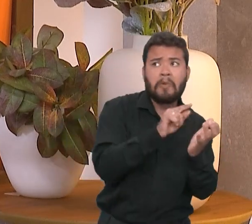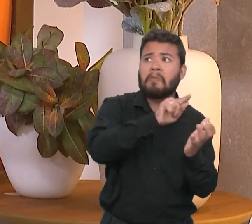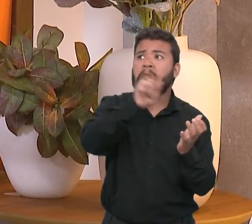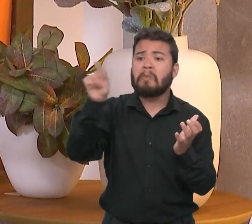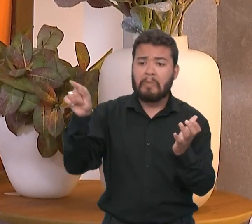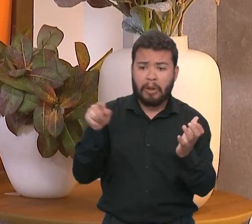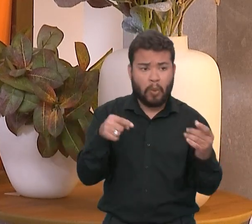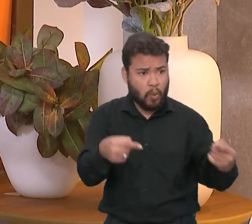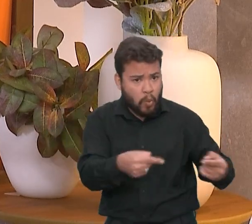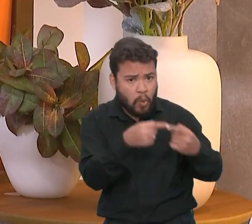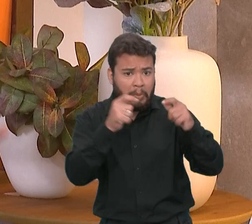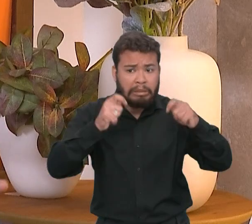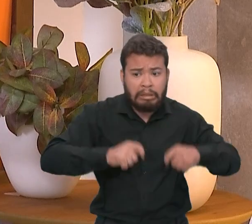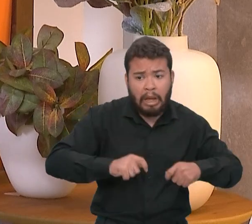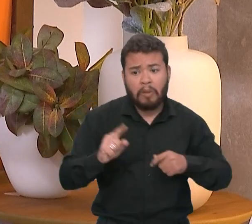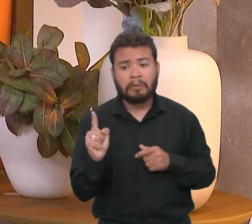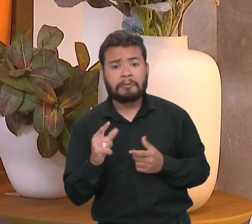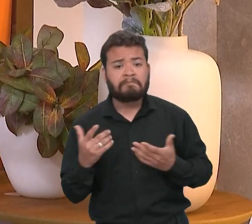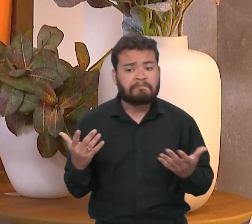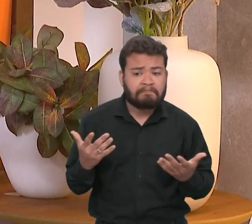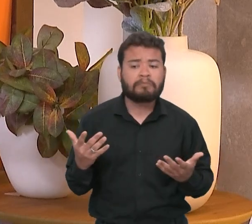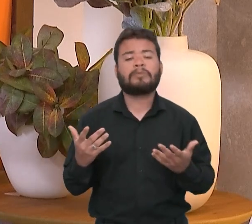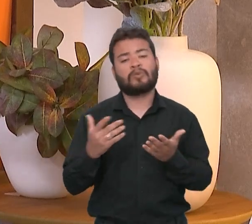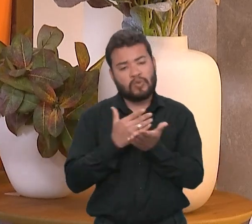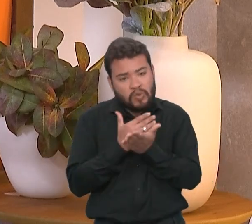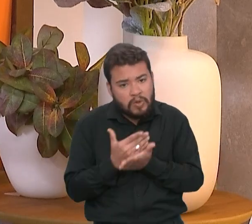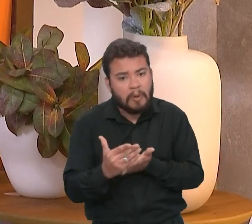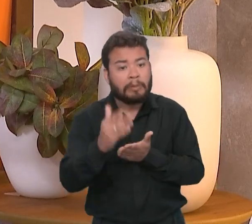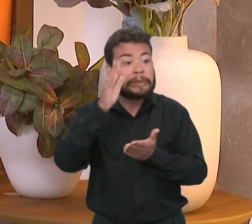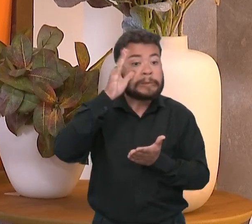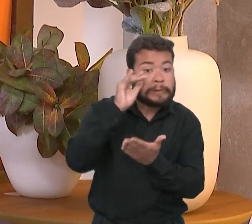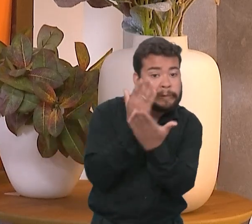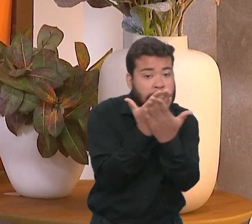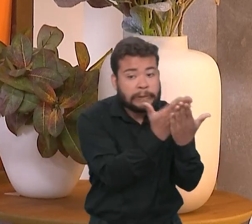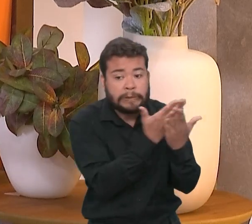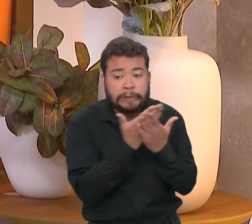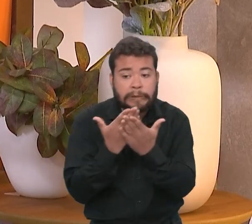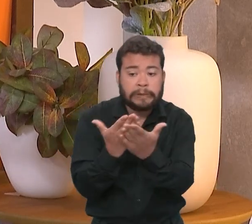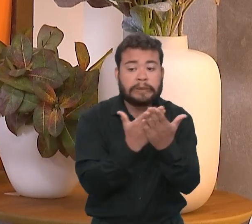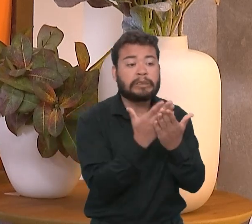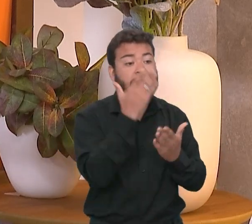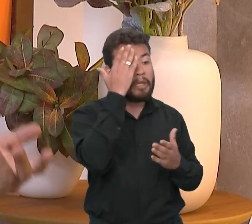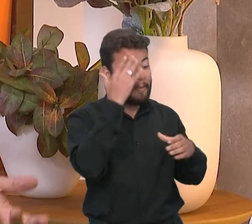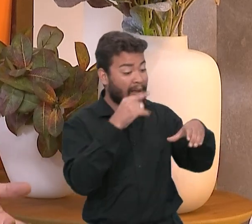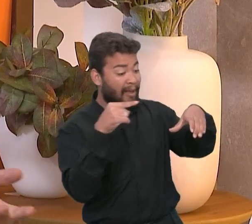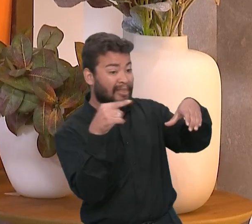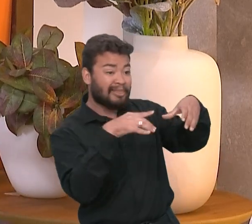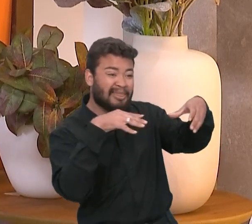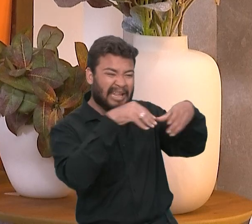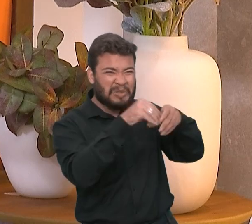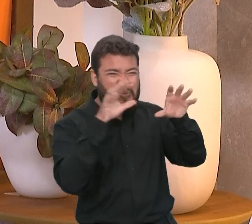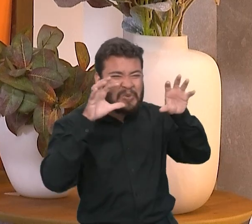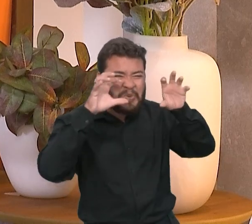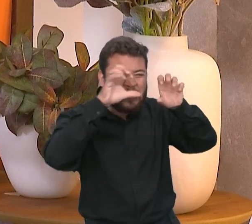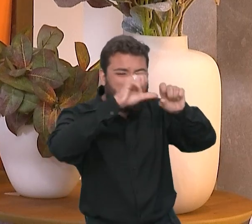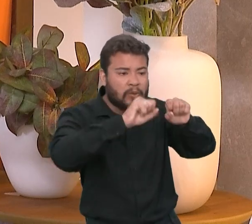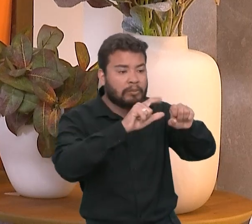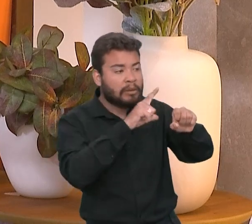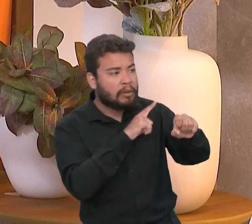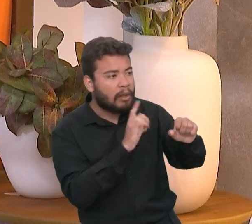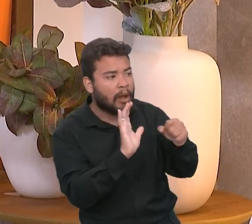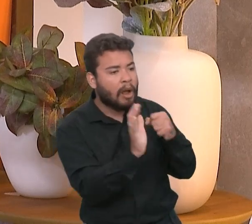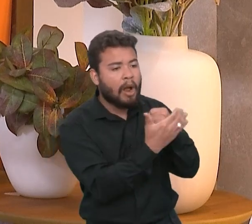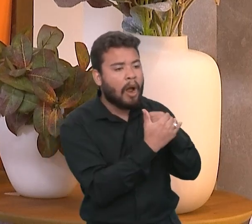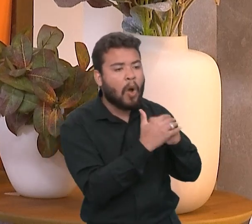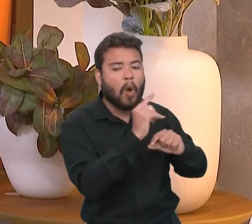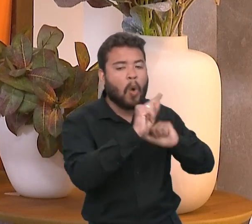gente desvendar essa escuridão, né? essa curiosidade de o que tem na escuridão das cavernas, já que o Cerrado é um dos biomas do